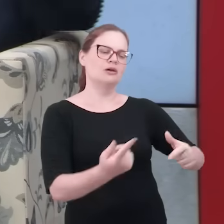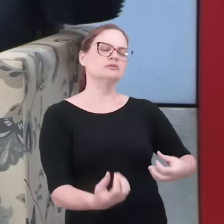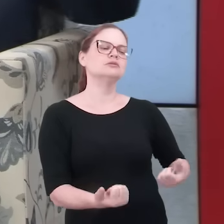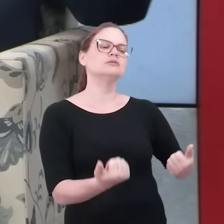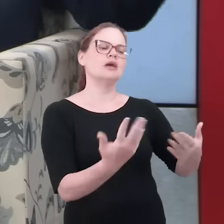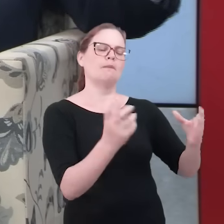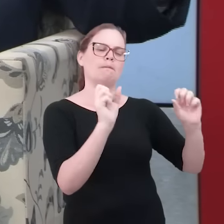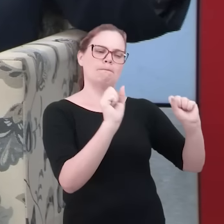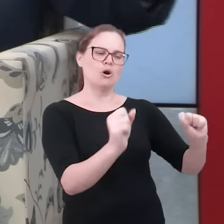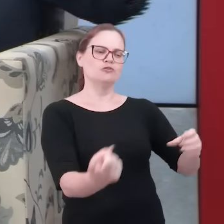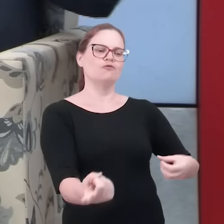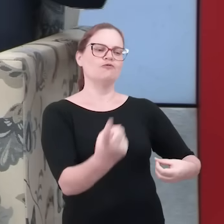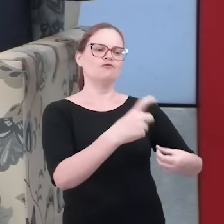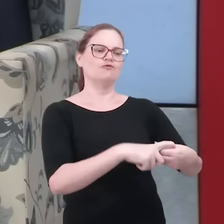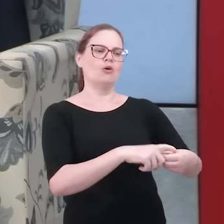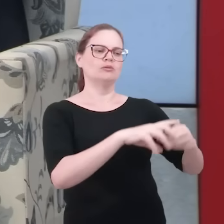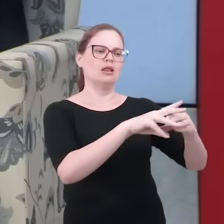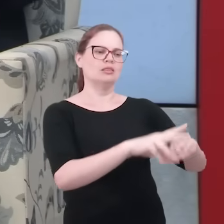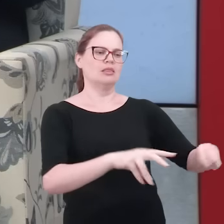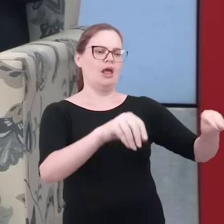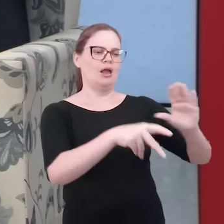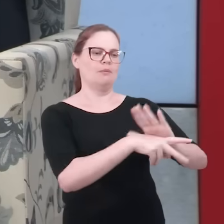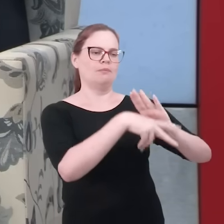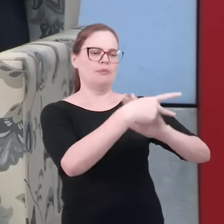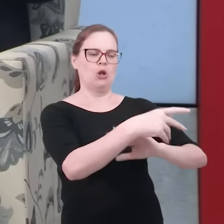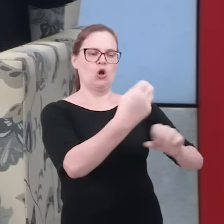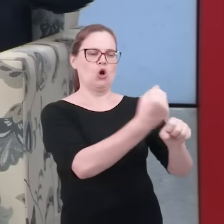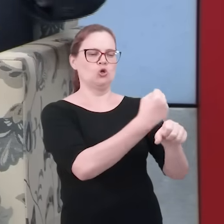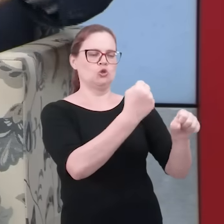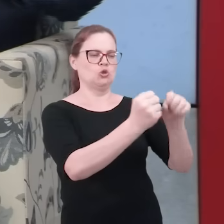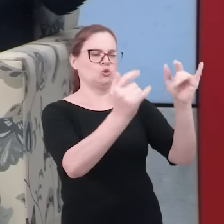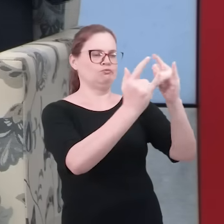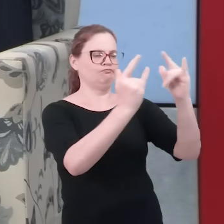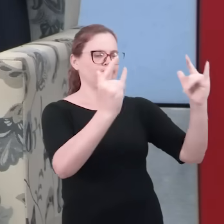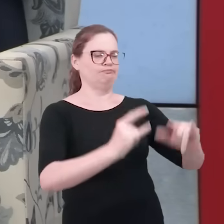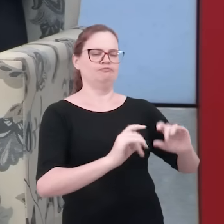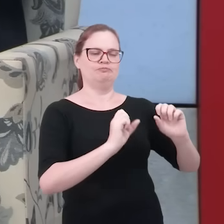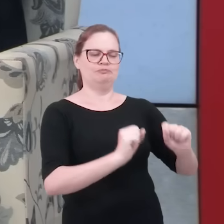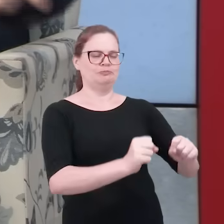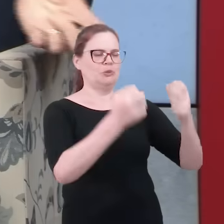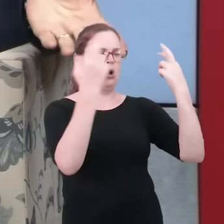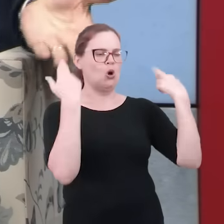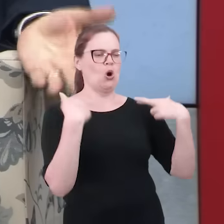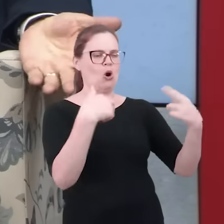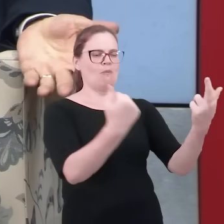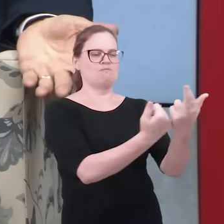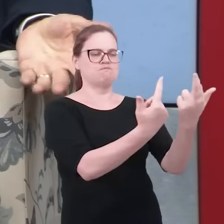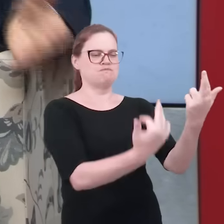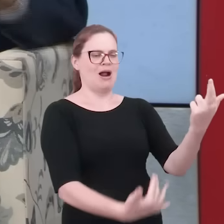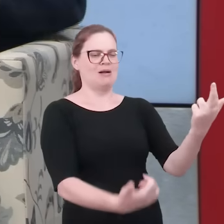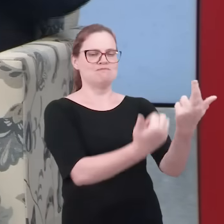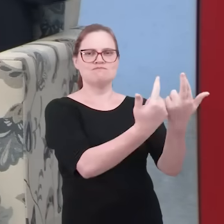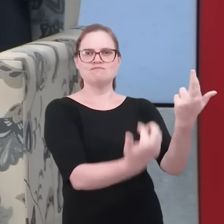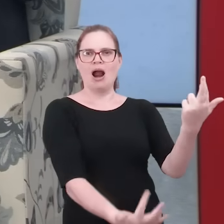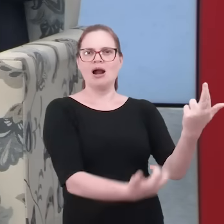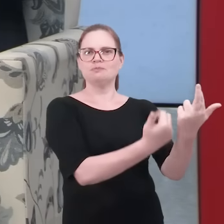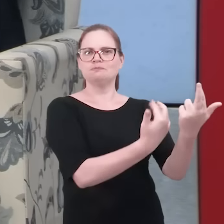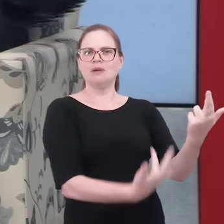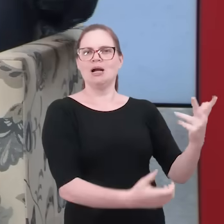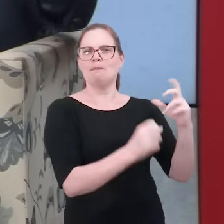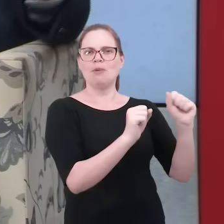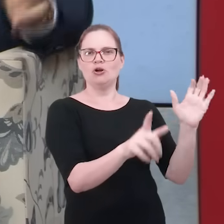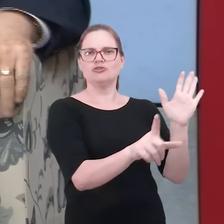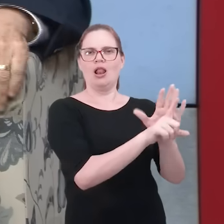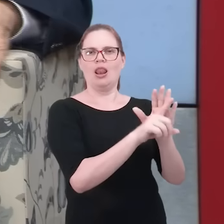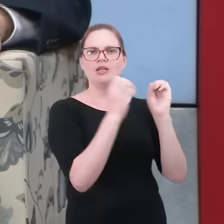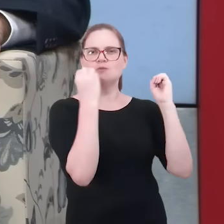Israel. Israel pode voltar para a terra, reconstrói o templo, começa os sacrifícios contínuos,